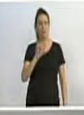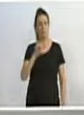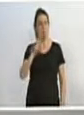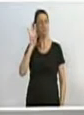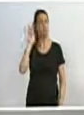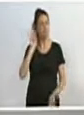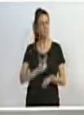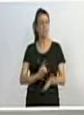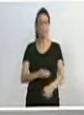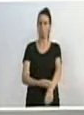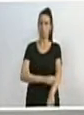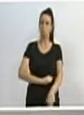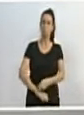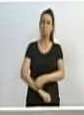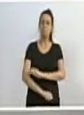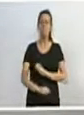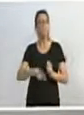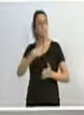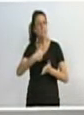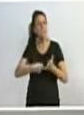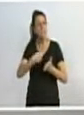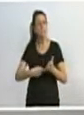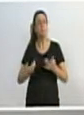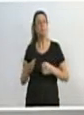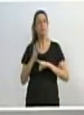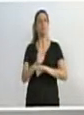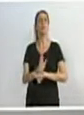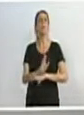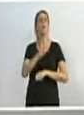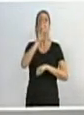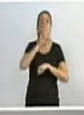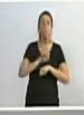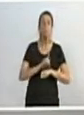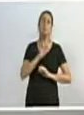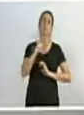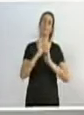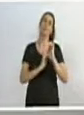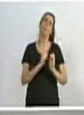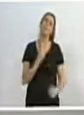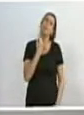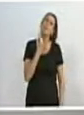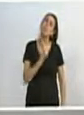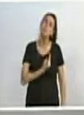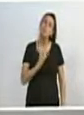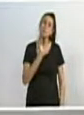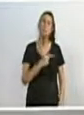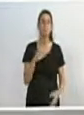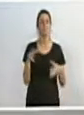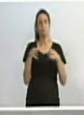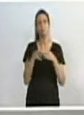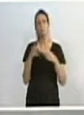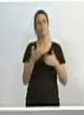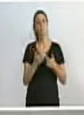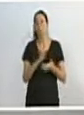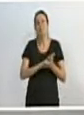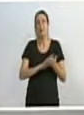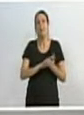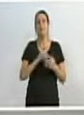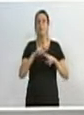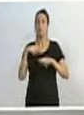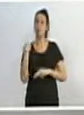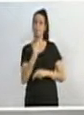e lute agora, principalmente pelo empreendedor individual. O empreendedor individual é uma classe que vai precisar de muito apoio e